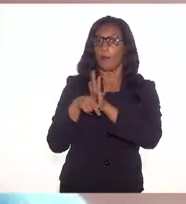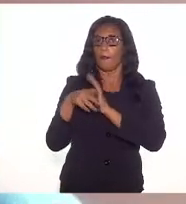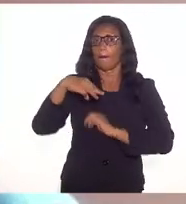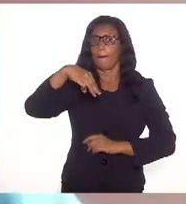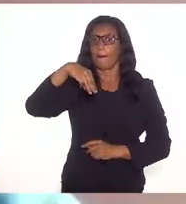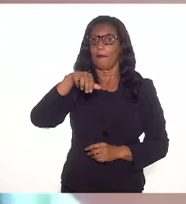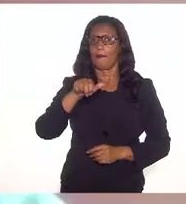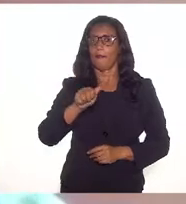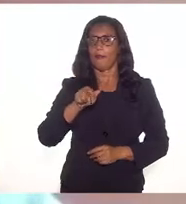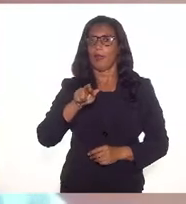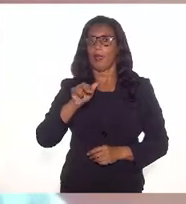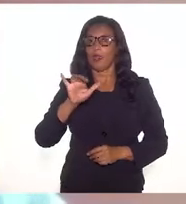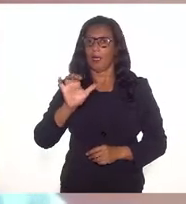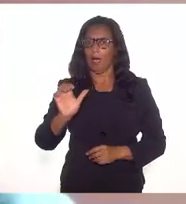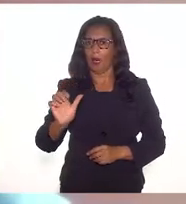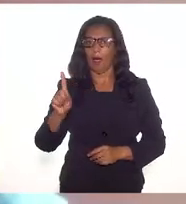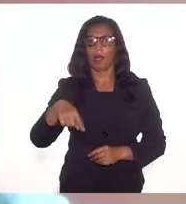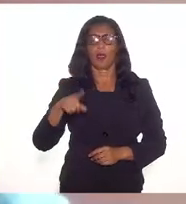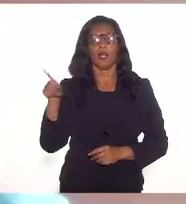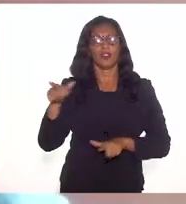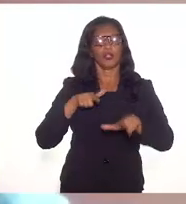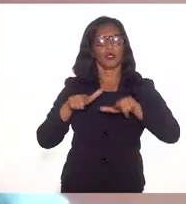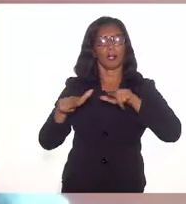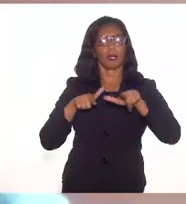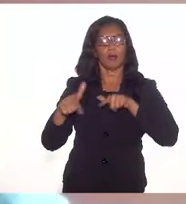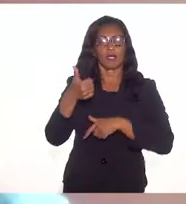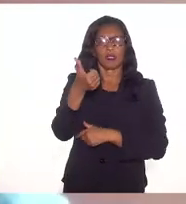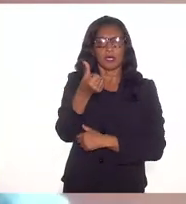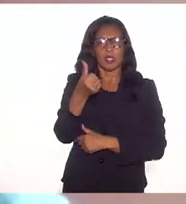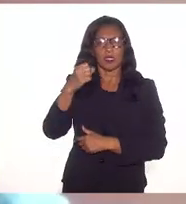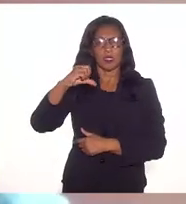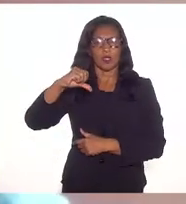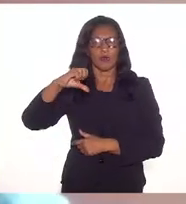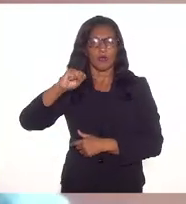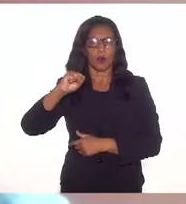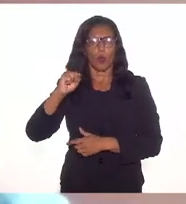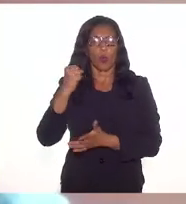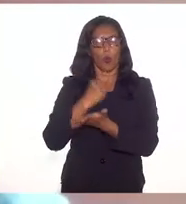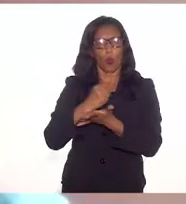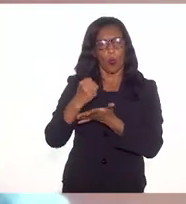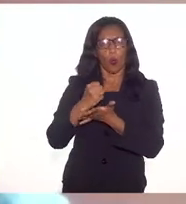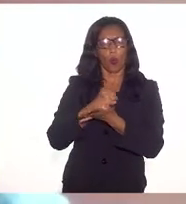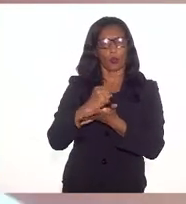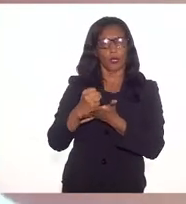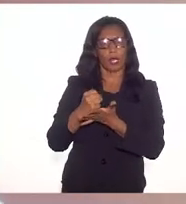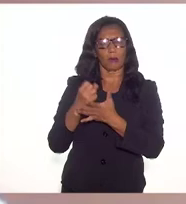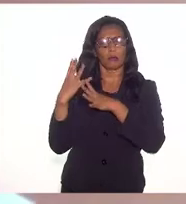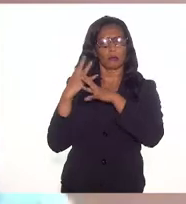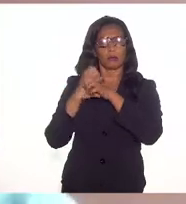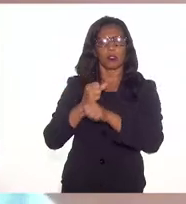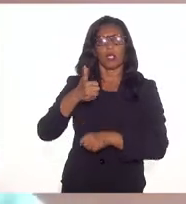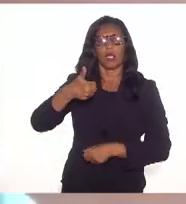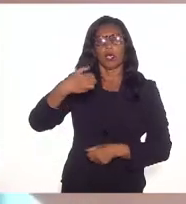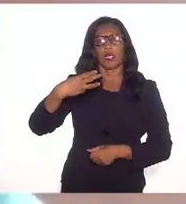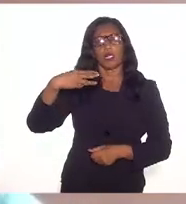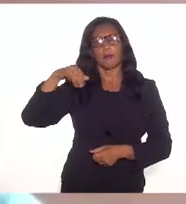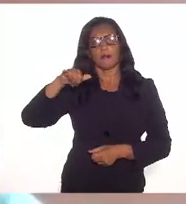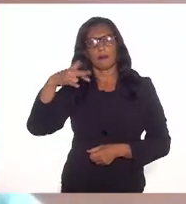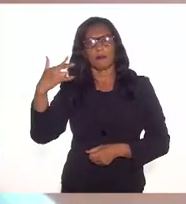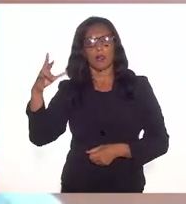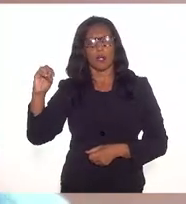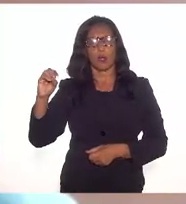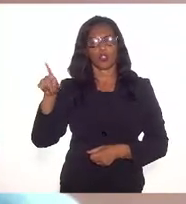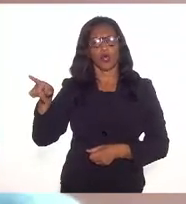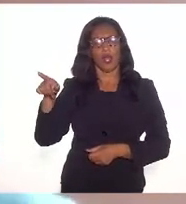primeiro, a gente já trabalhou lá com 698 contratos já feitos e o valor aproximado de R$ 13.800.000. Lá o